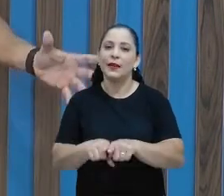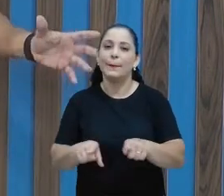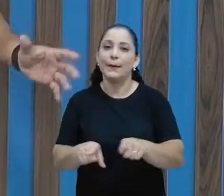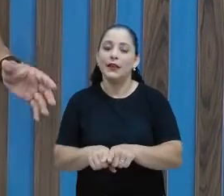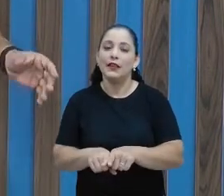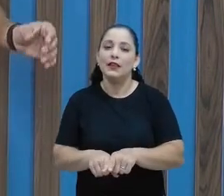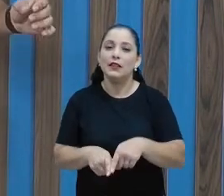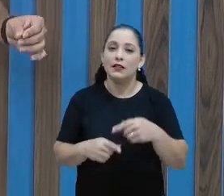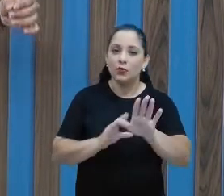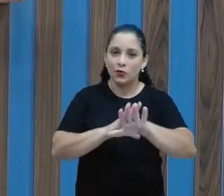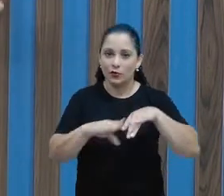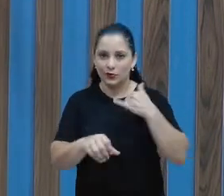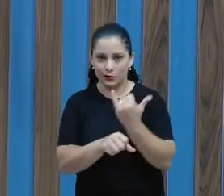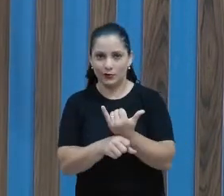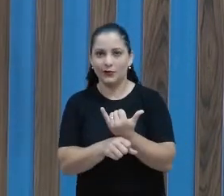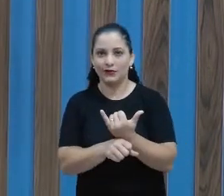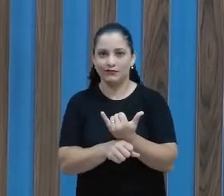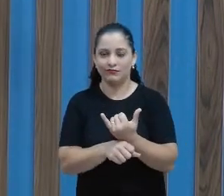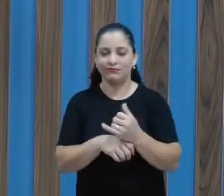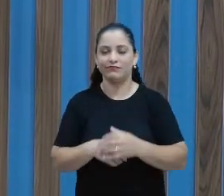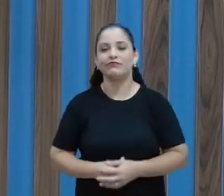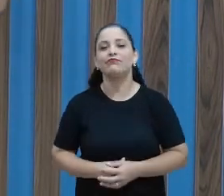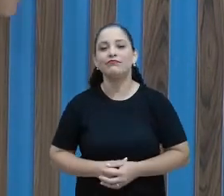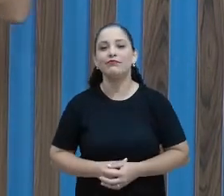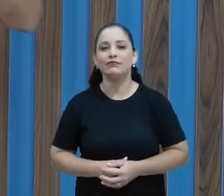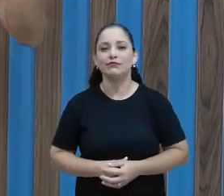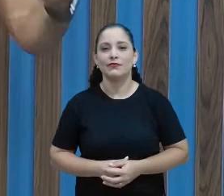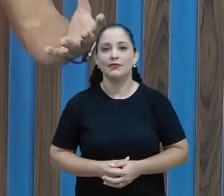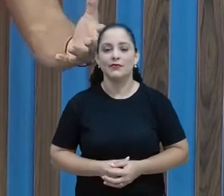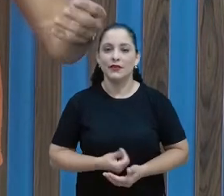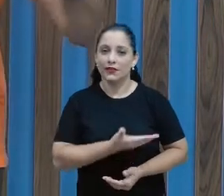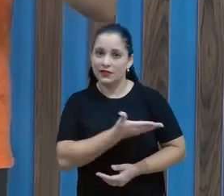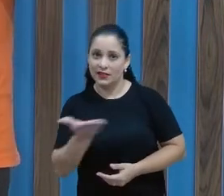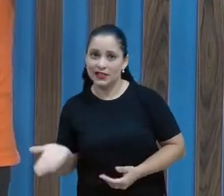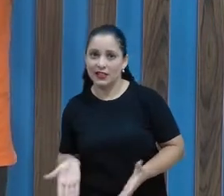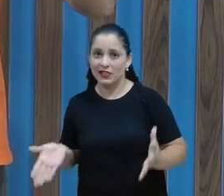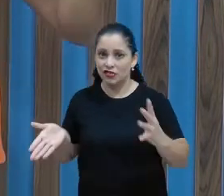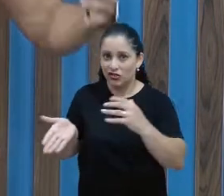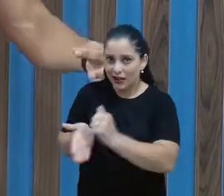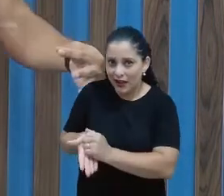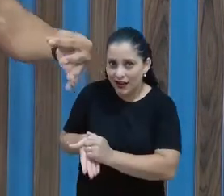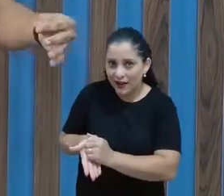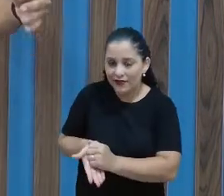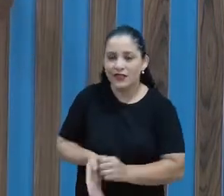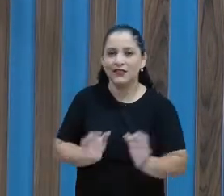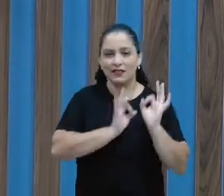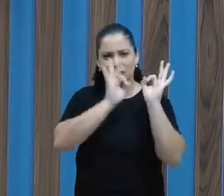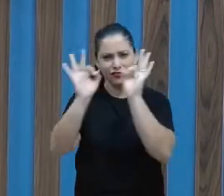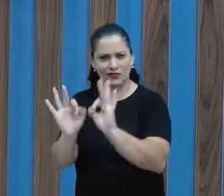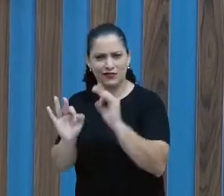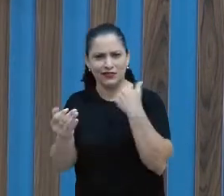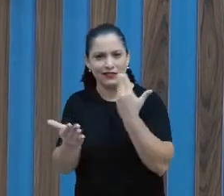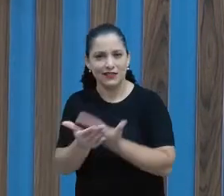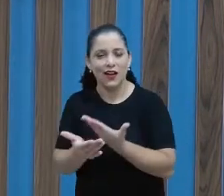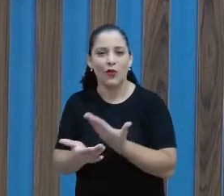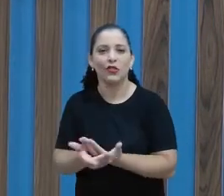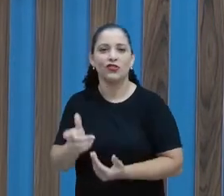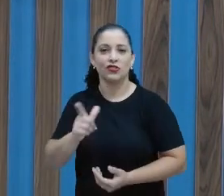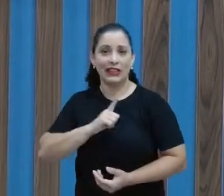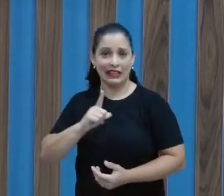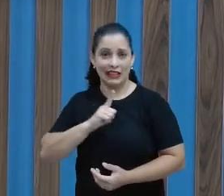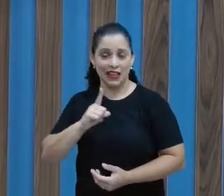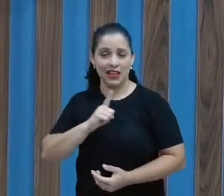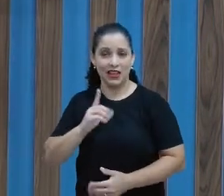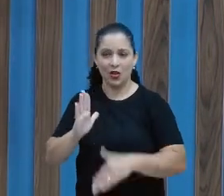ao nosso canal do YouTube, tá bom? Então, se inscreve, não deixa de assistir nossas aulas. Tem uma playlist lá,